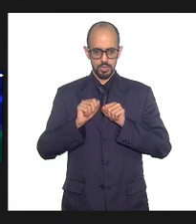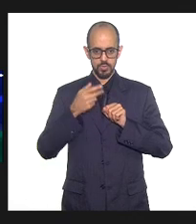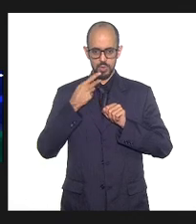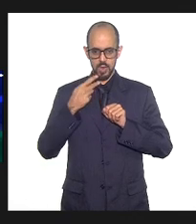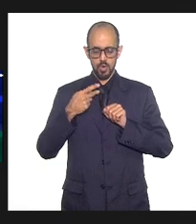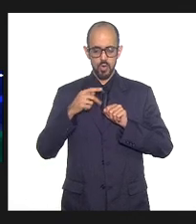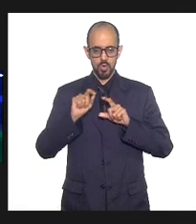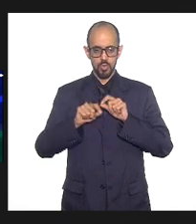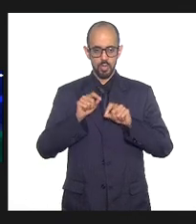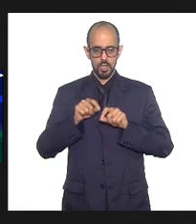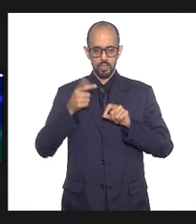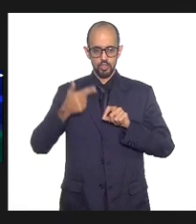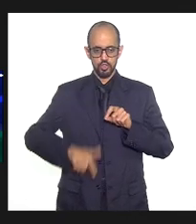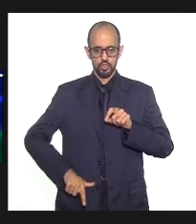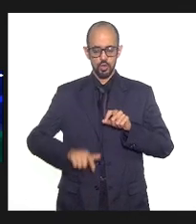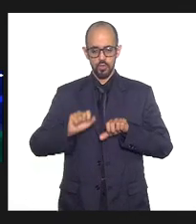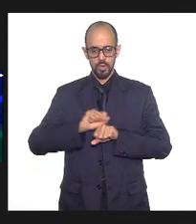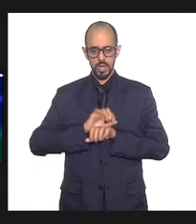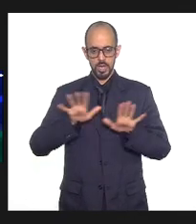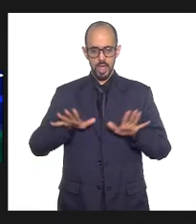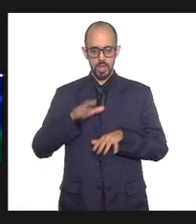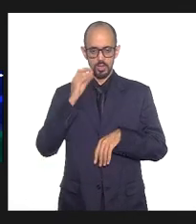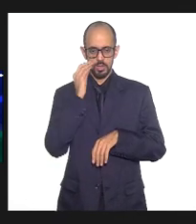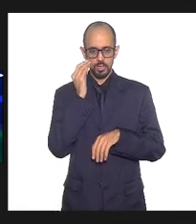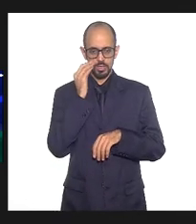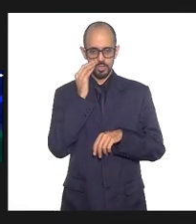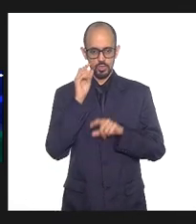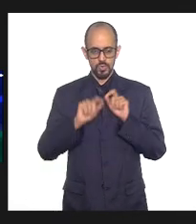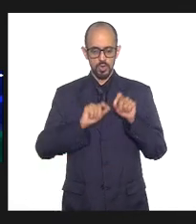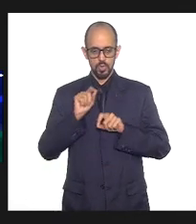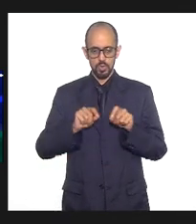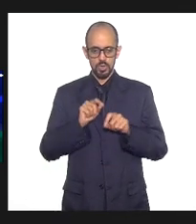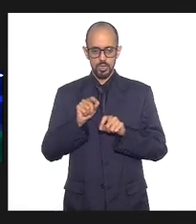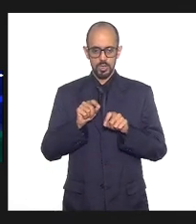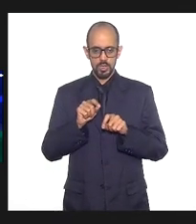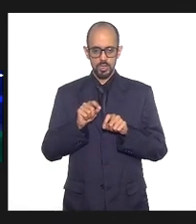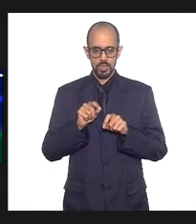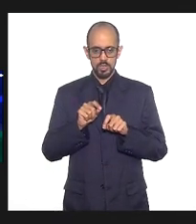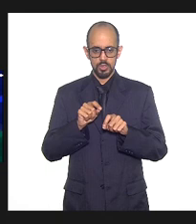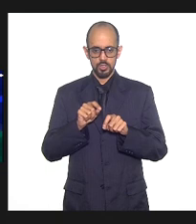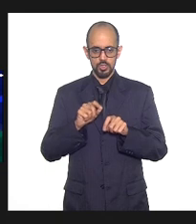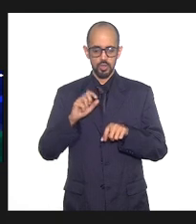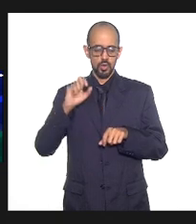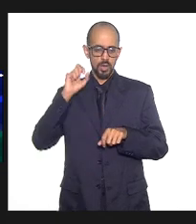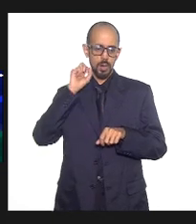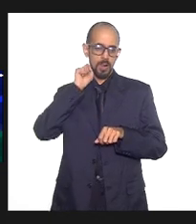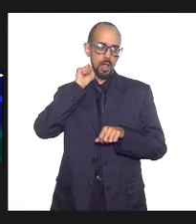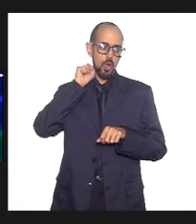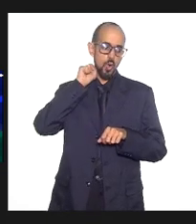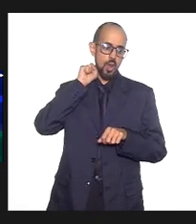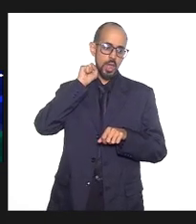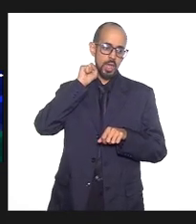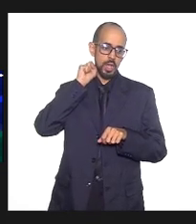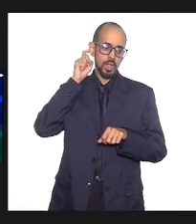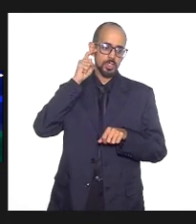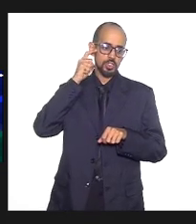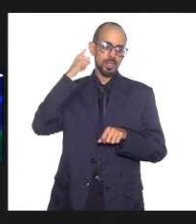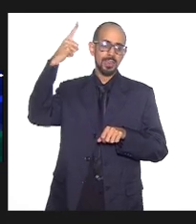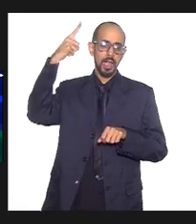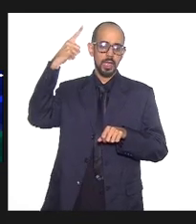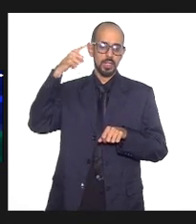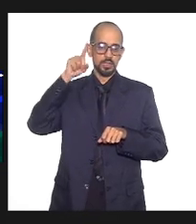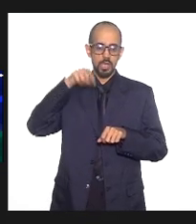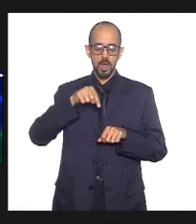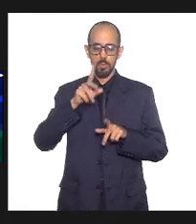vez fica claro a tentativa de nos colocar uma coleira ideológica. É o mesmo projeto